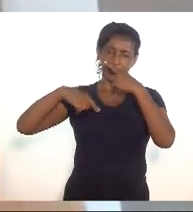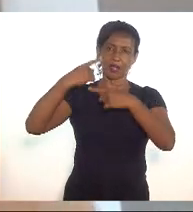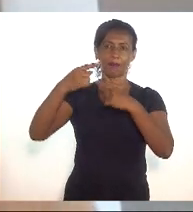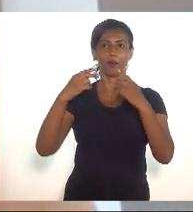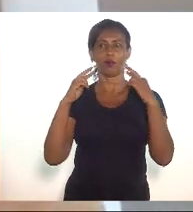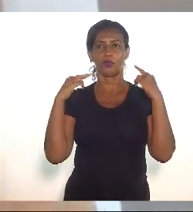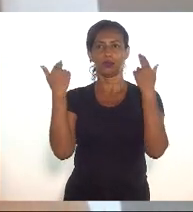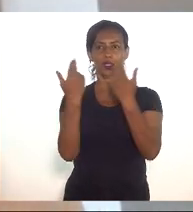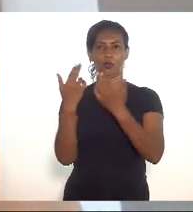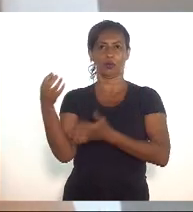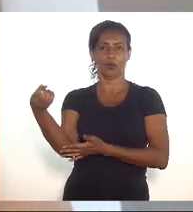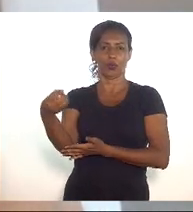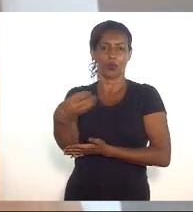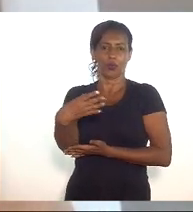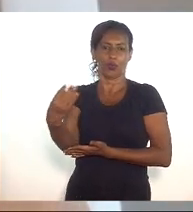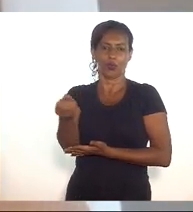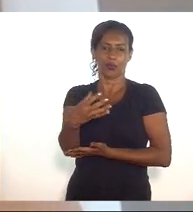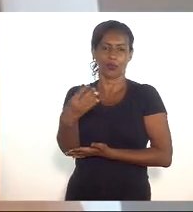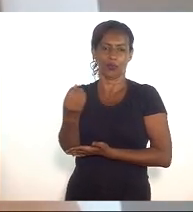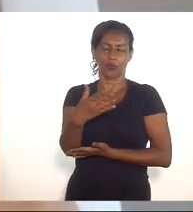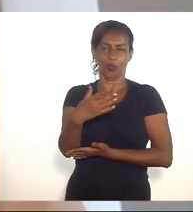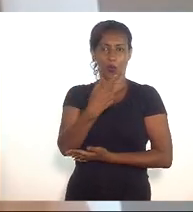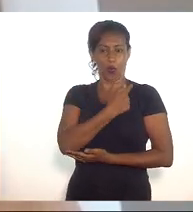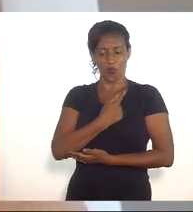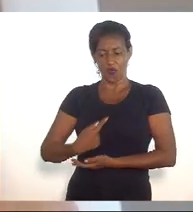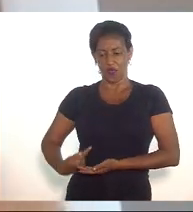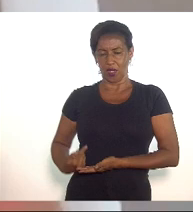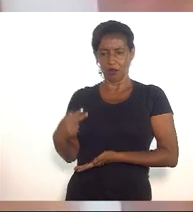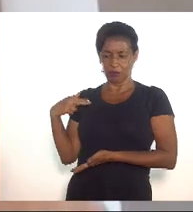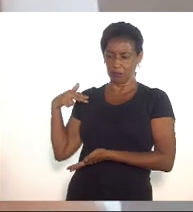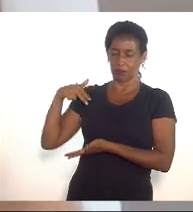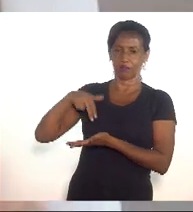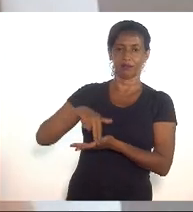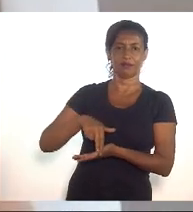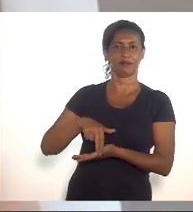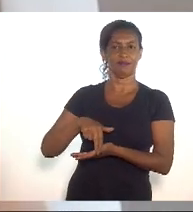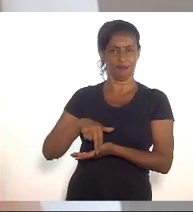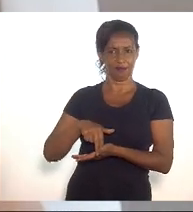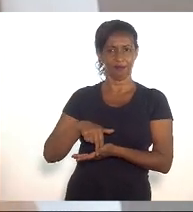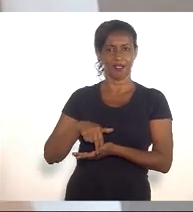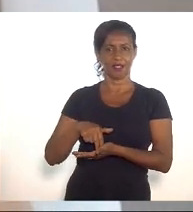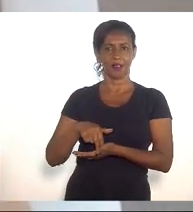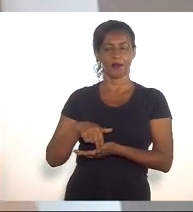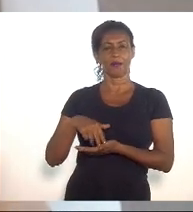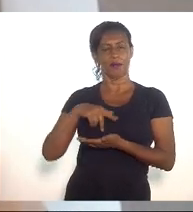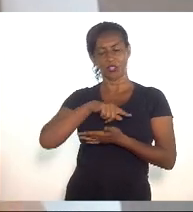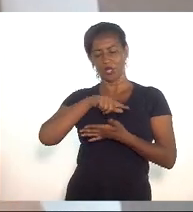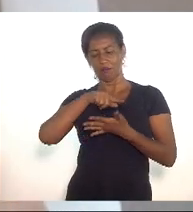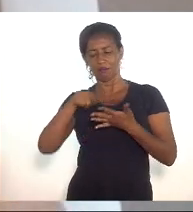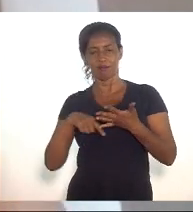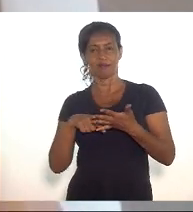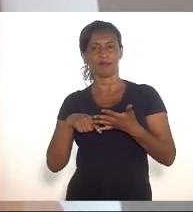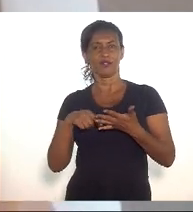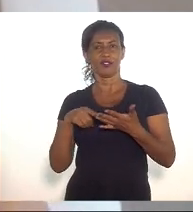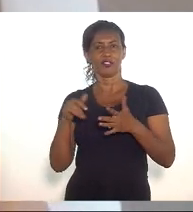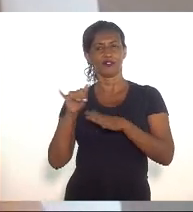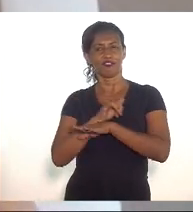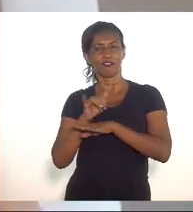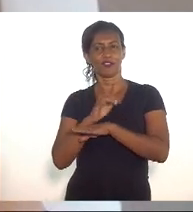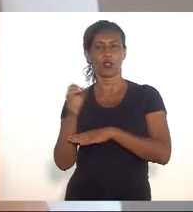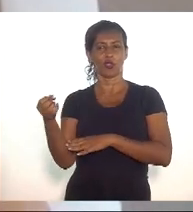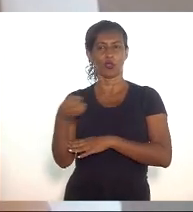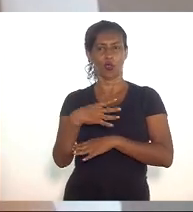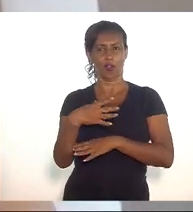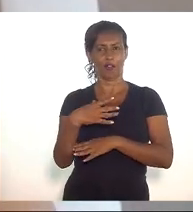senhores através do nosso governador, mas são 5 eixos estratégicos em que direcionará o governo